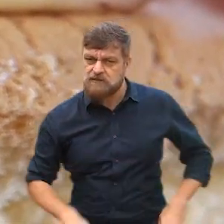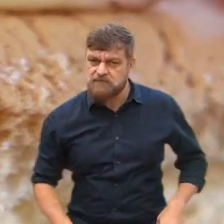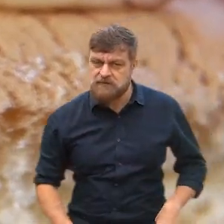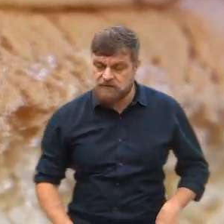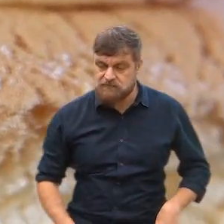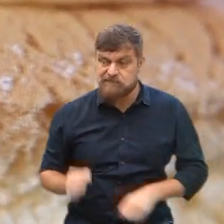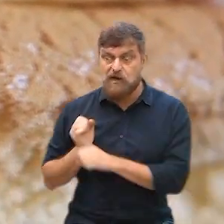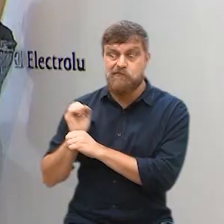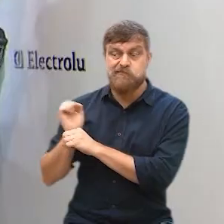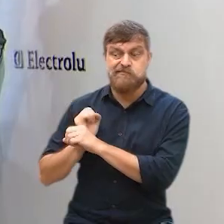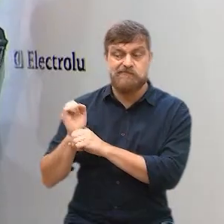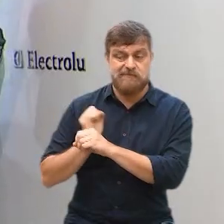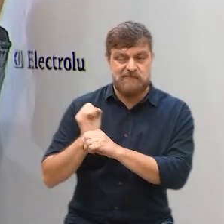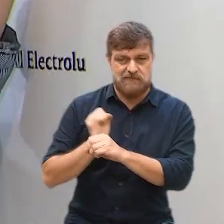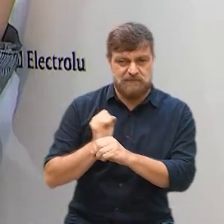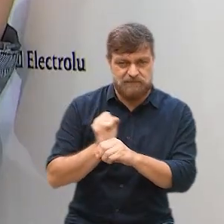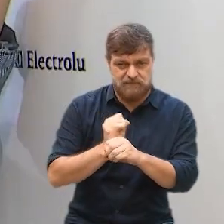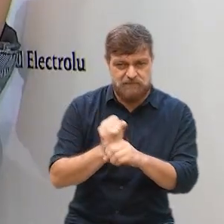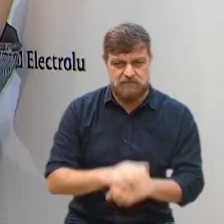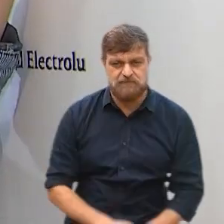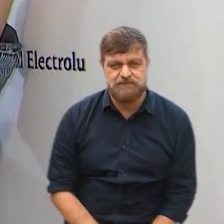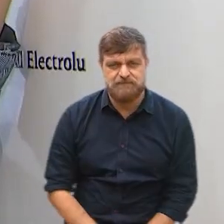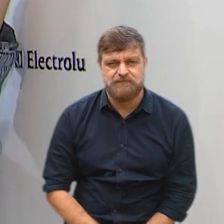quantos anos depois, hein? Eu comecei em